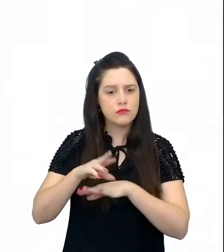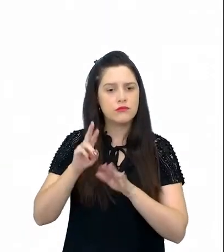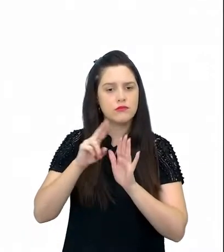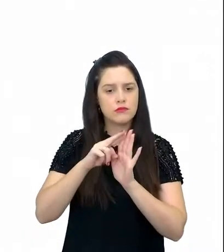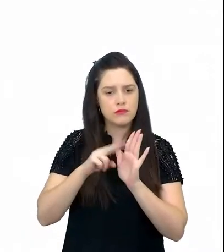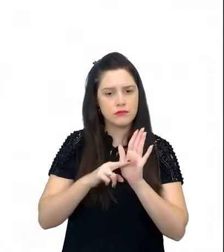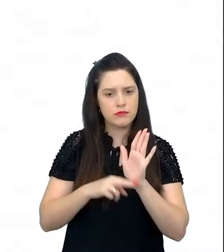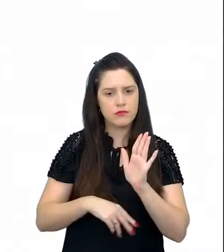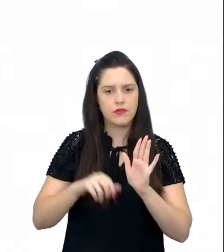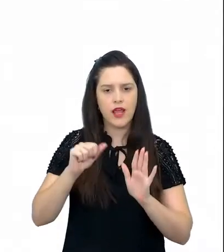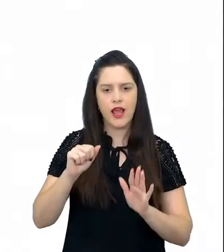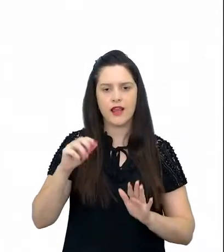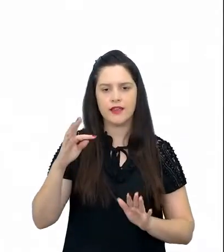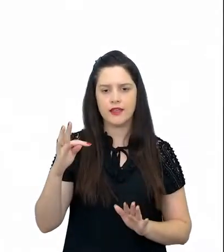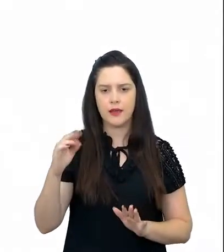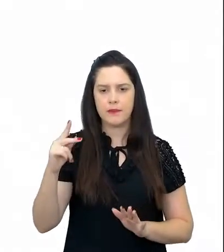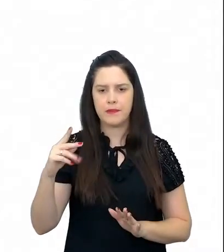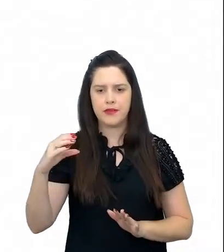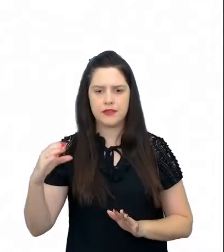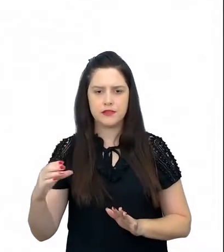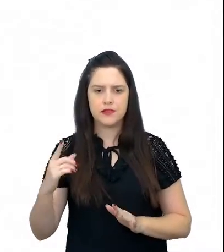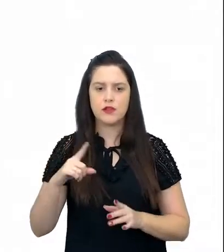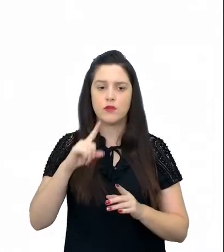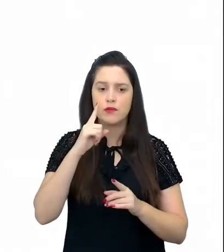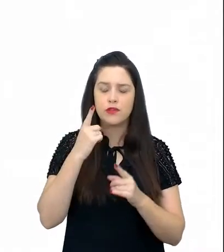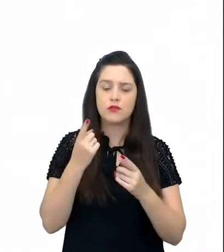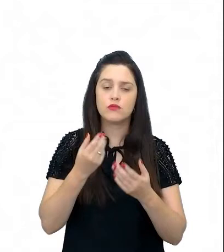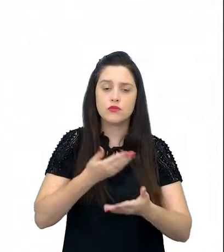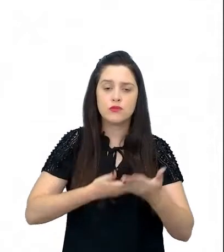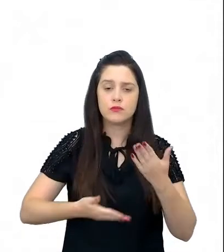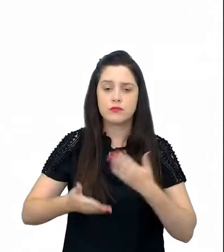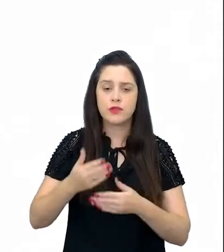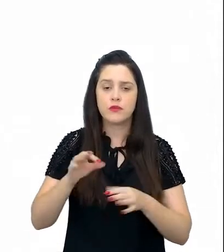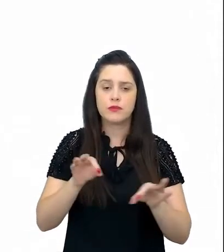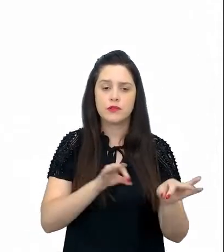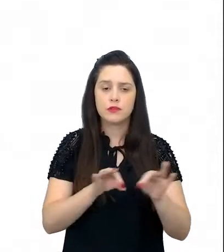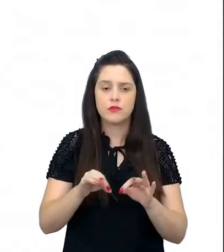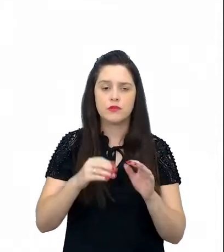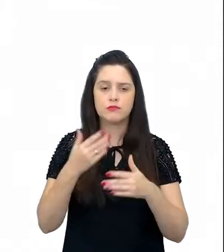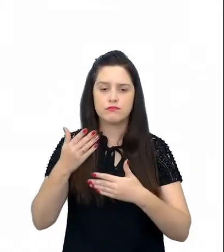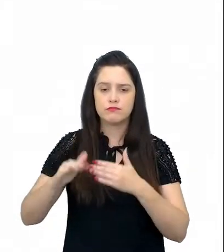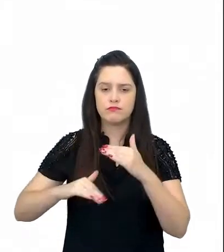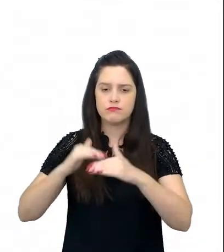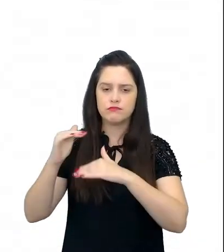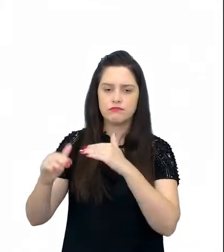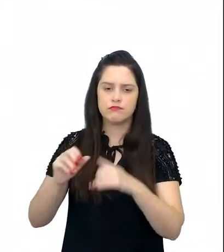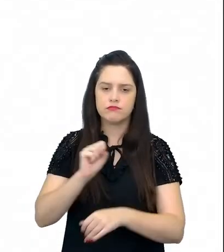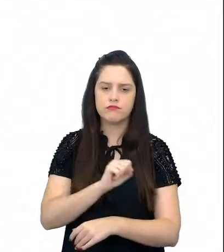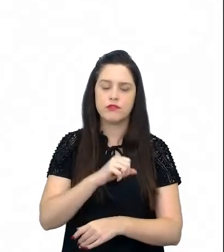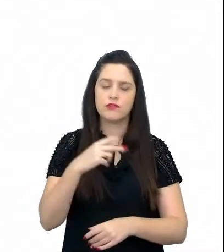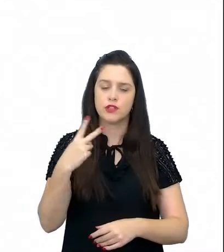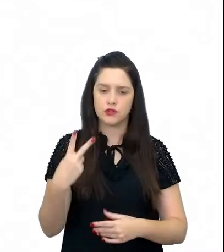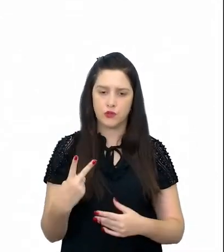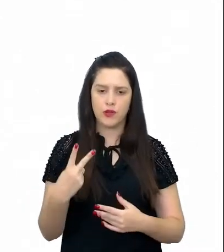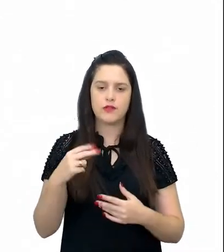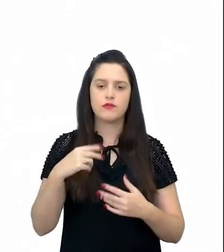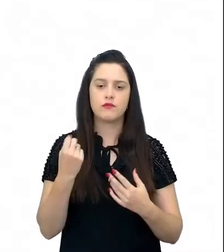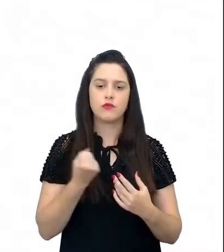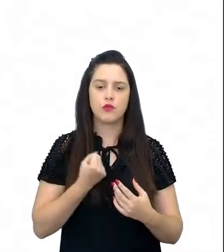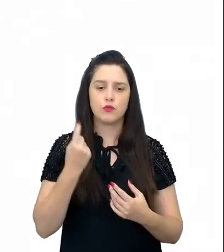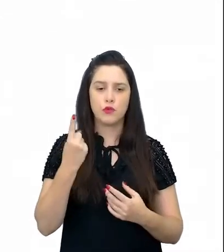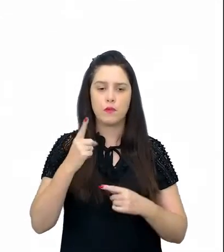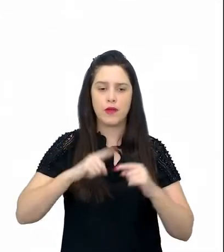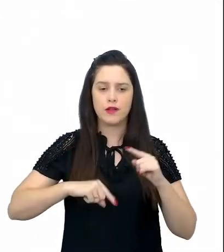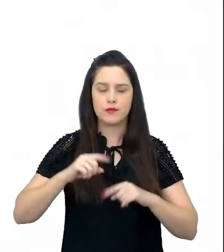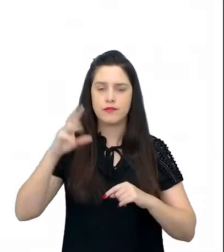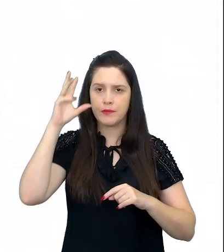um roteiro para a TPC com a intenção de contribuir para o planejamento do desenvolvimento da situação de aprendizagem 2 do volume 1 do